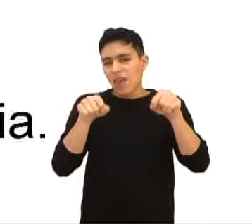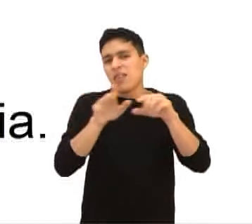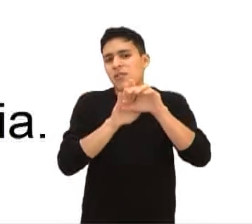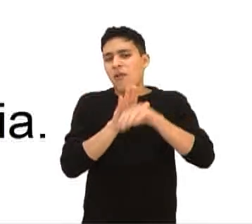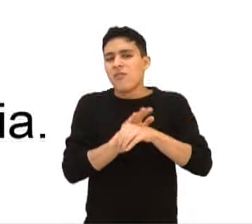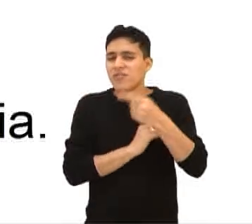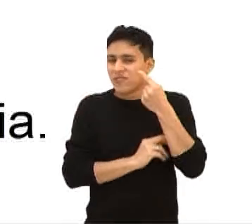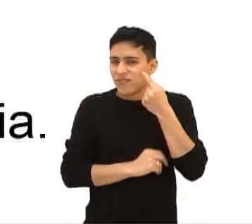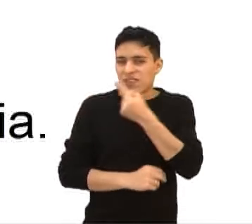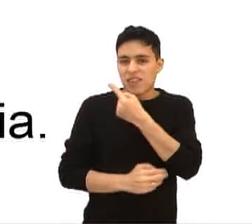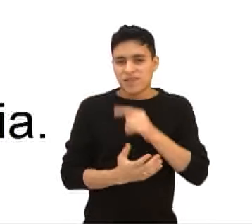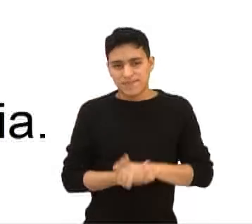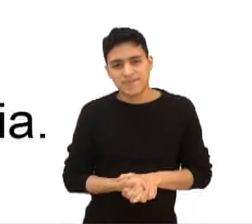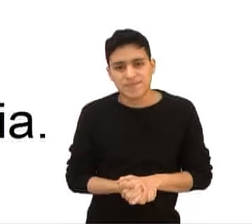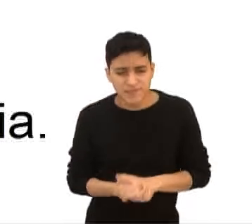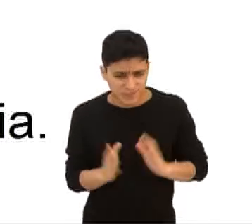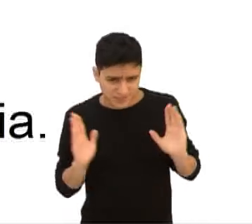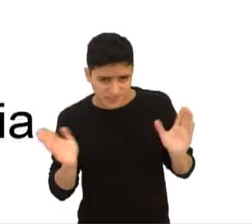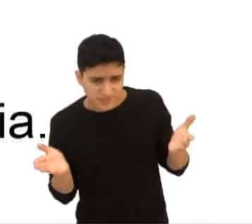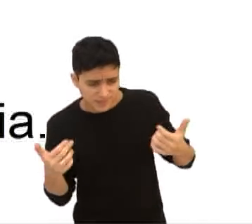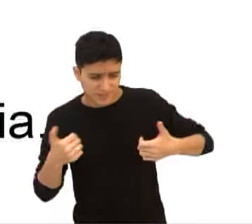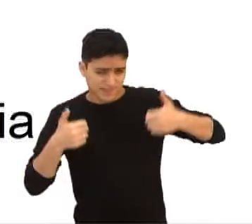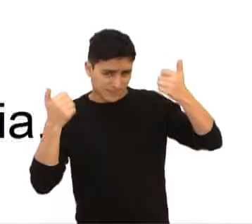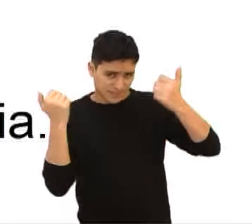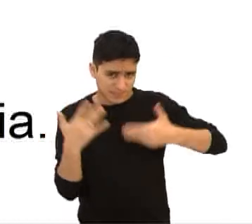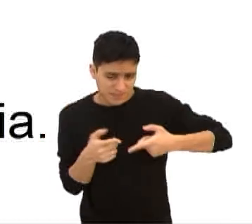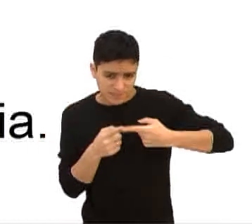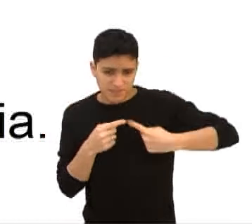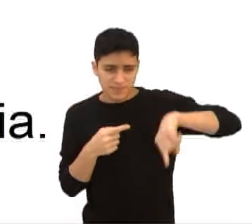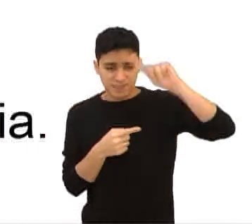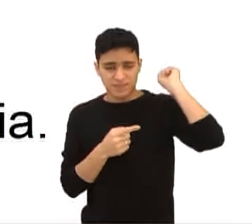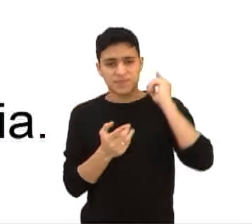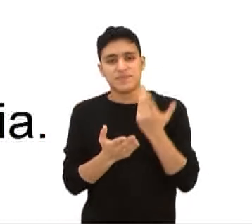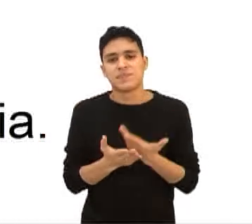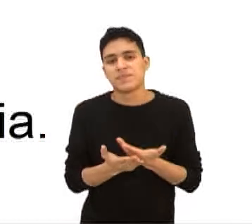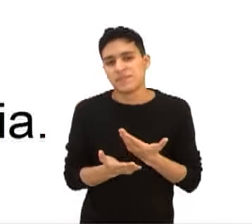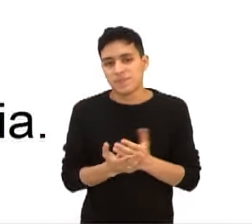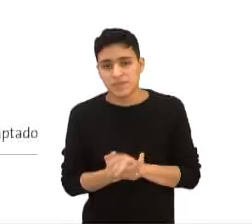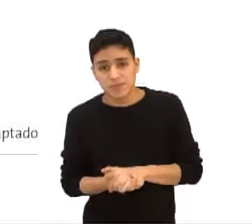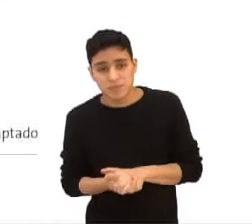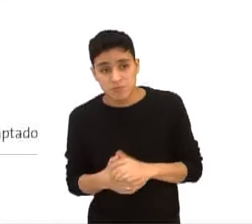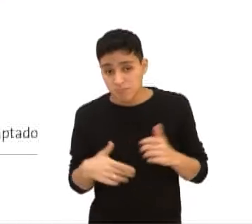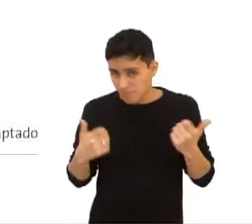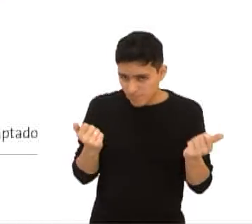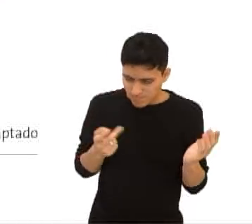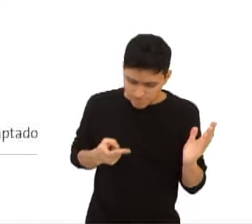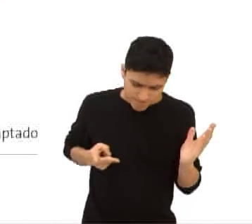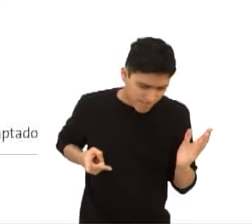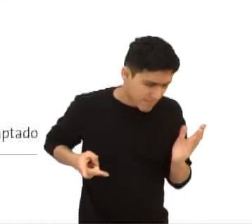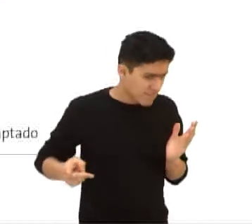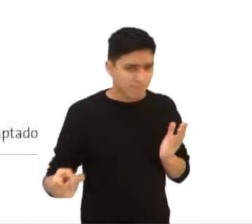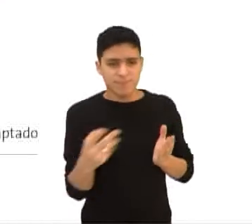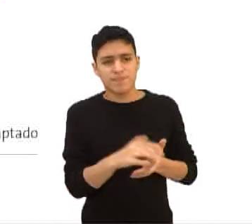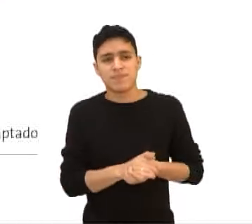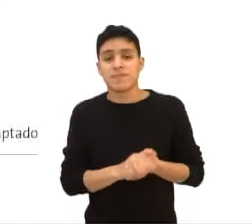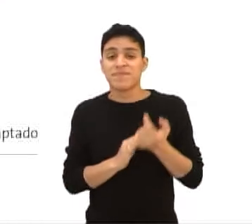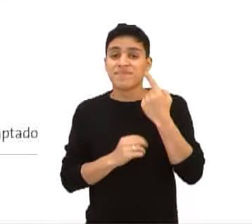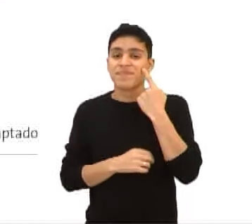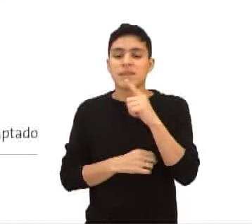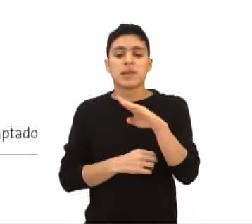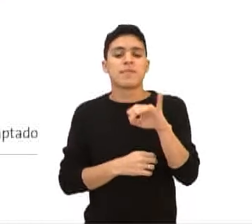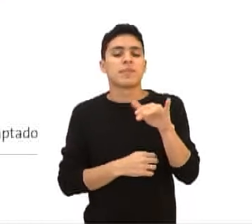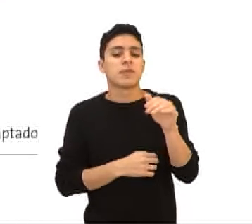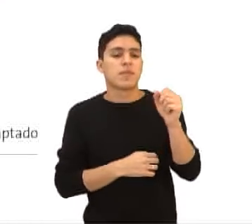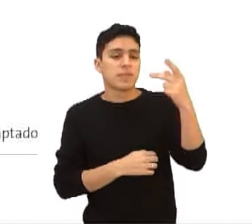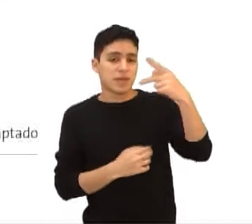vendo aí na tela, ó, que nós já trabalhamos na aula anterior. Dando continuidade aqui, ó, os biomas